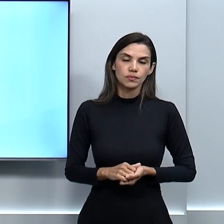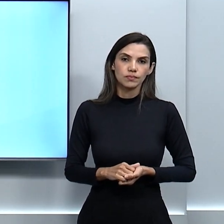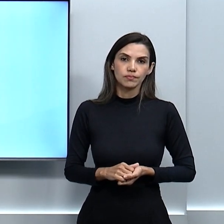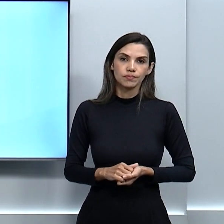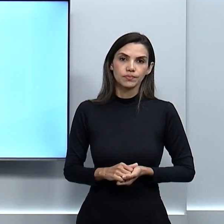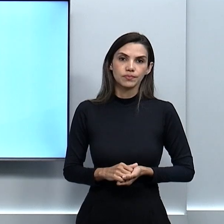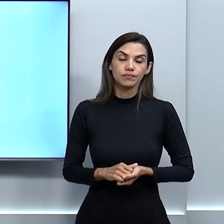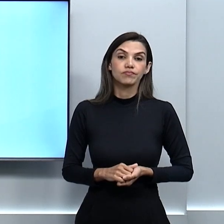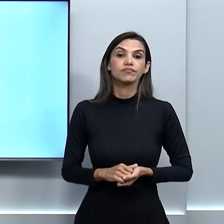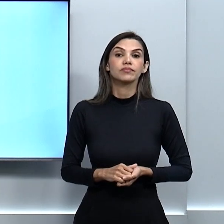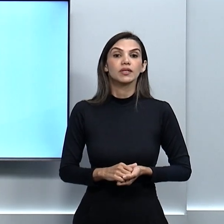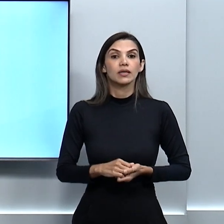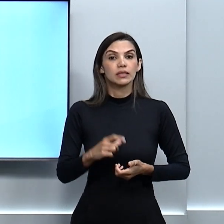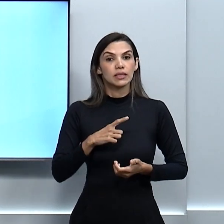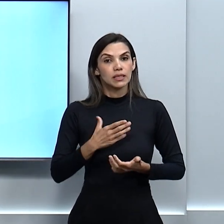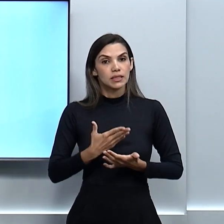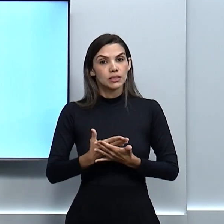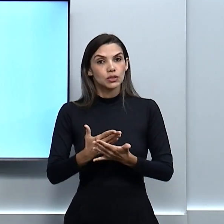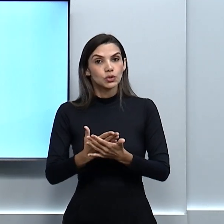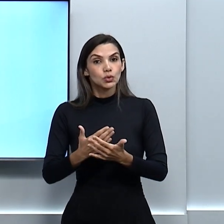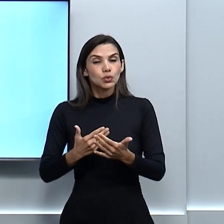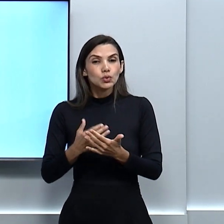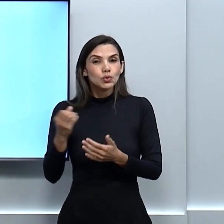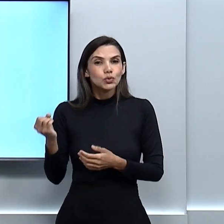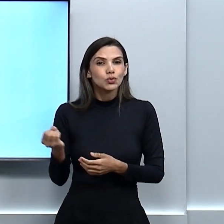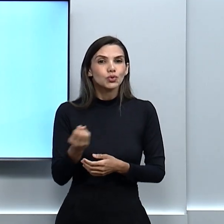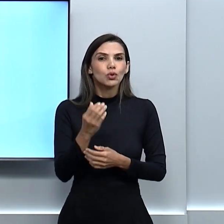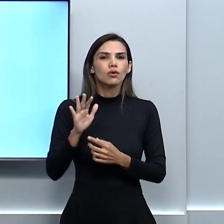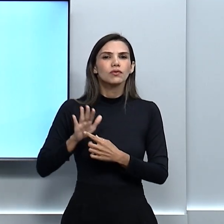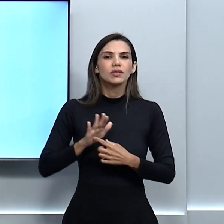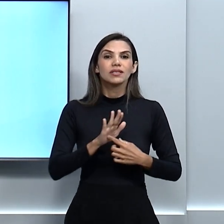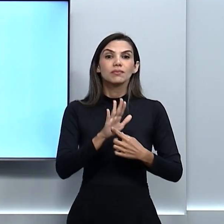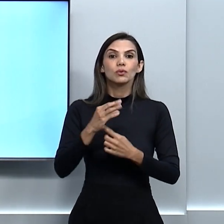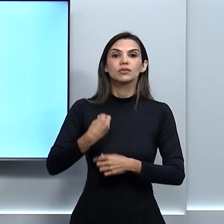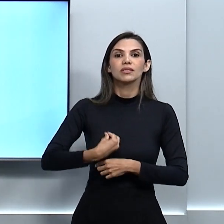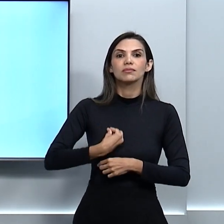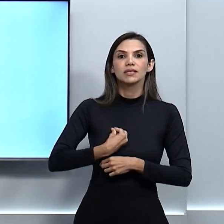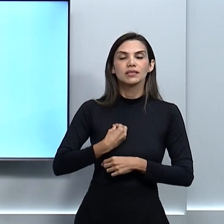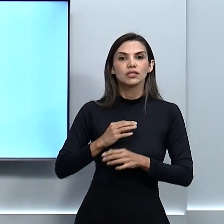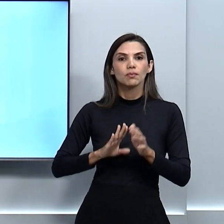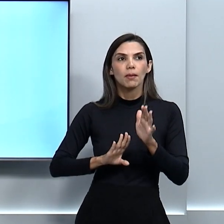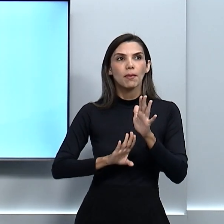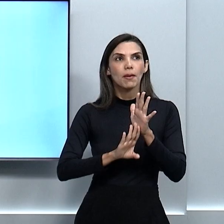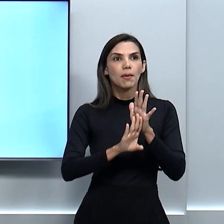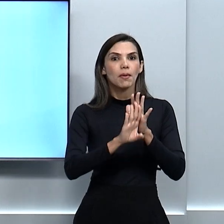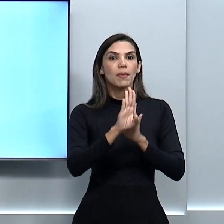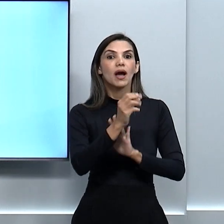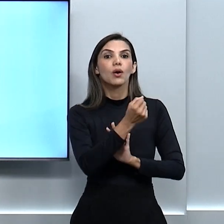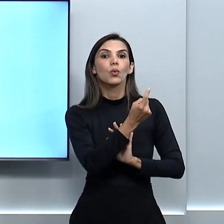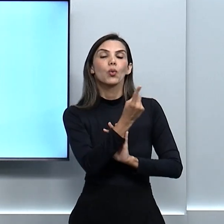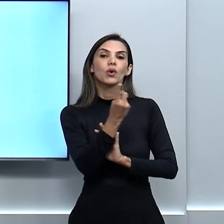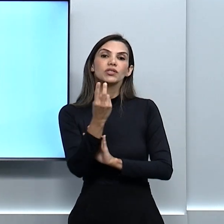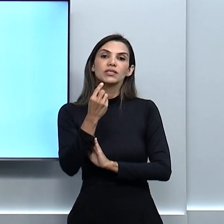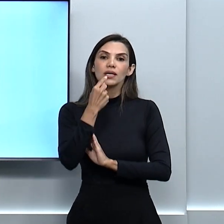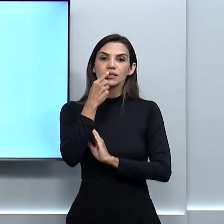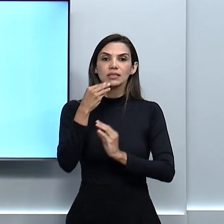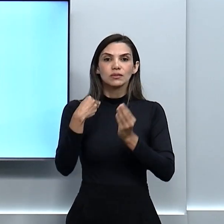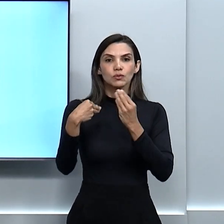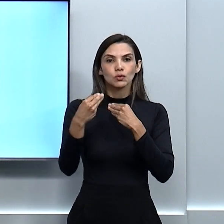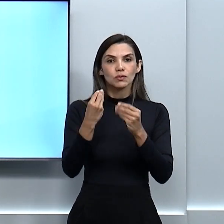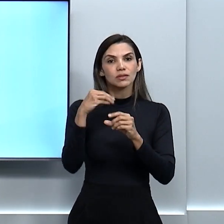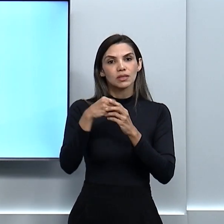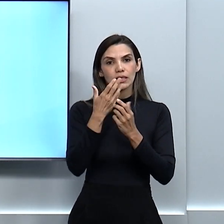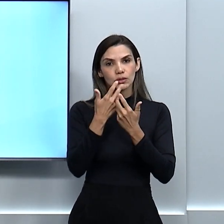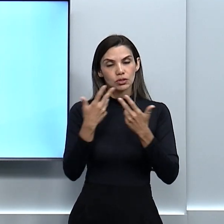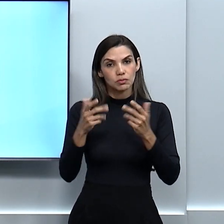E olha só, estudos recentes indicam uma presença crescente de microplástico nos alimentos. E